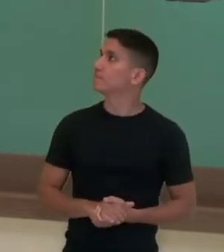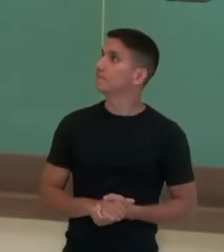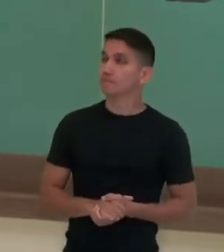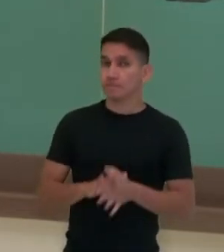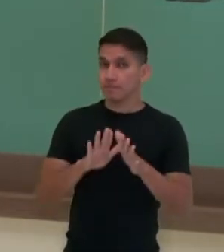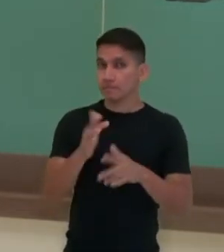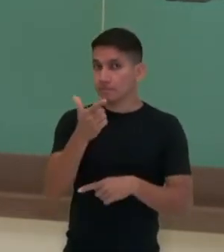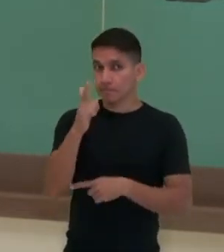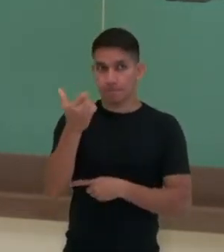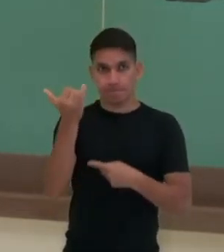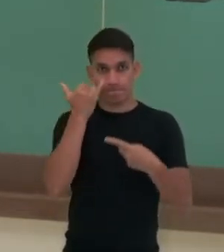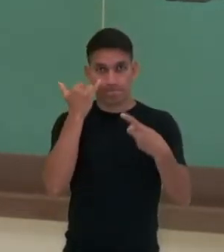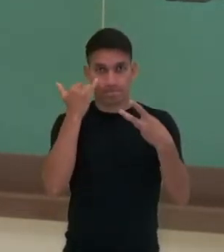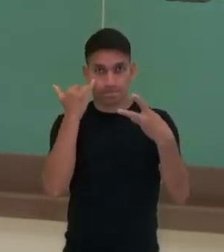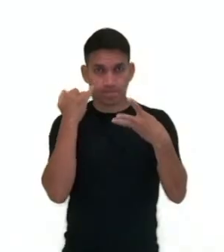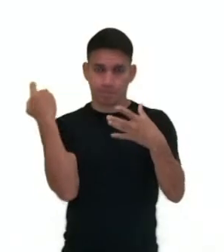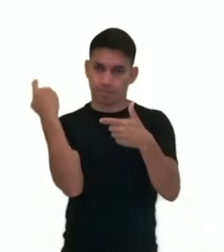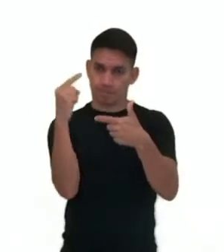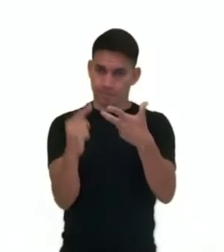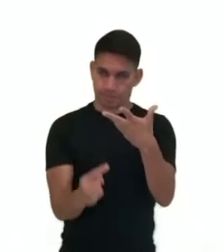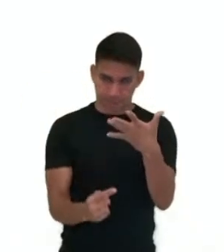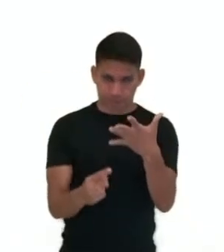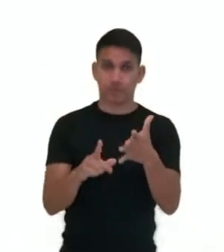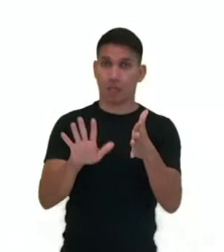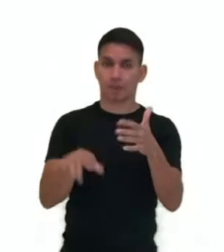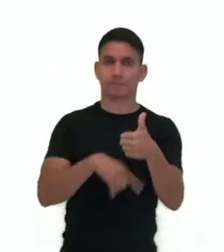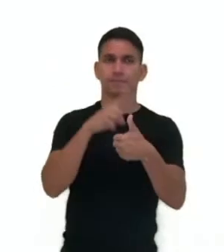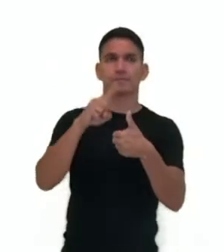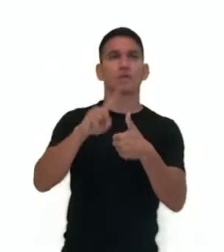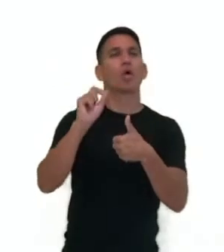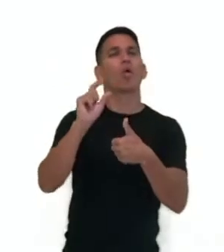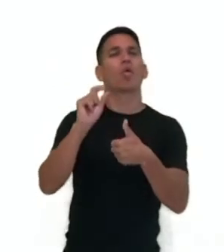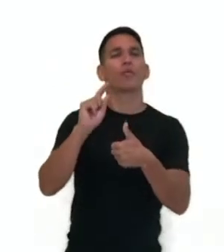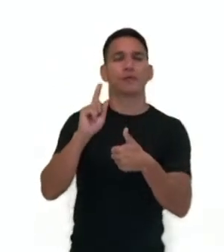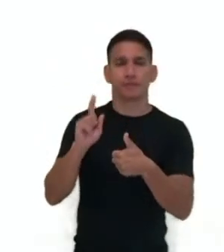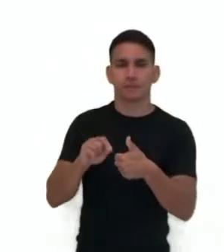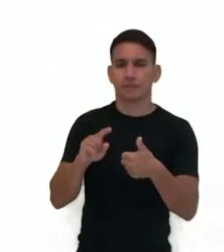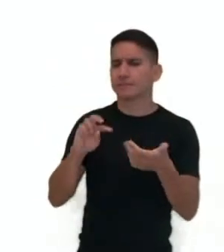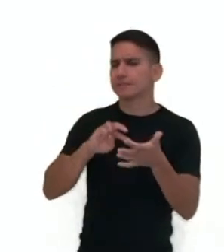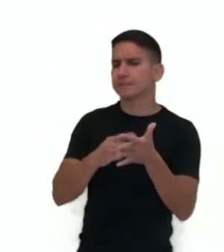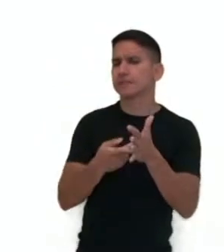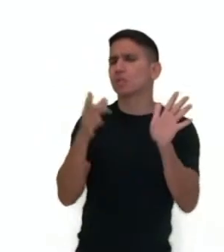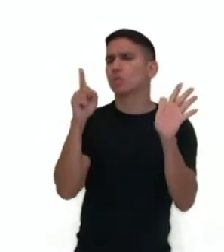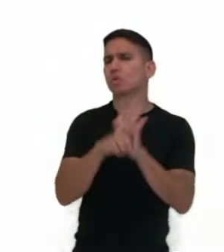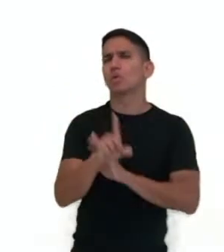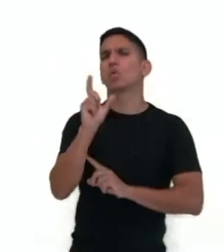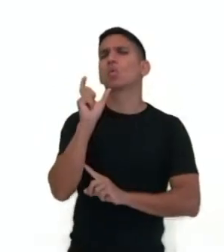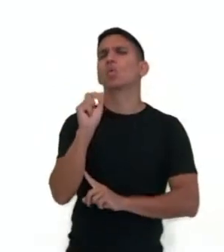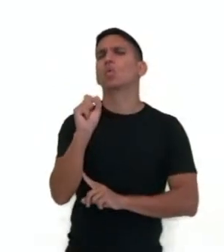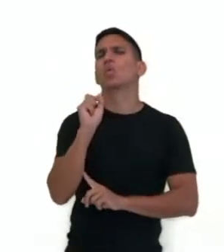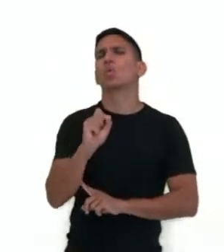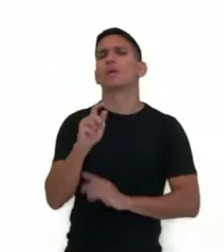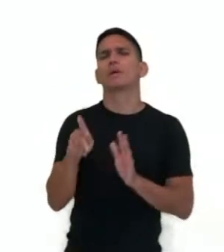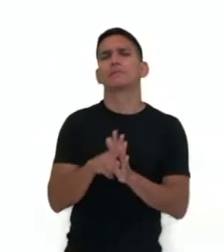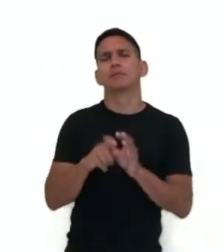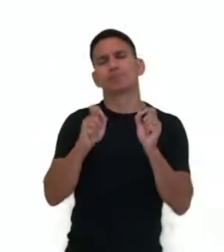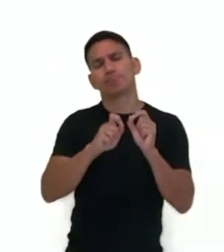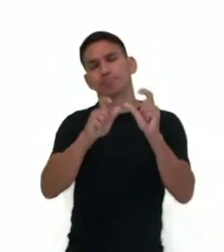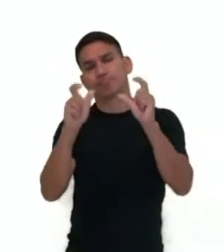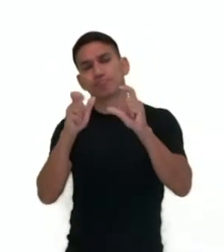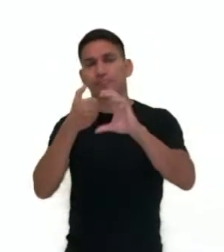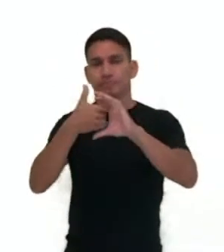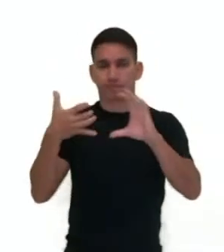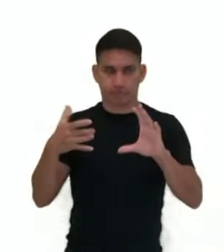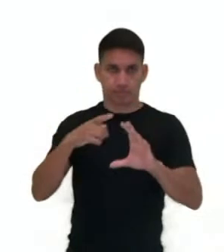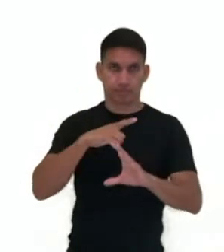Mais algumas informações, tá? Então, primeiramente, né? Então, o que é observado aqui como